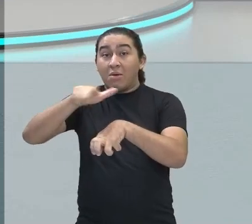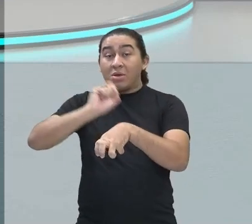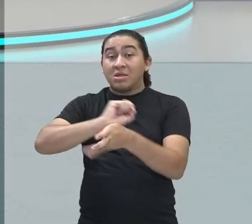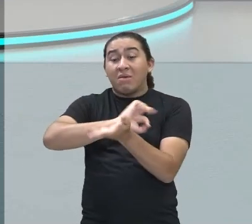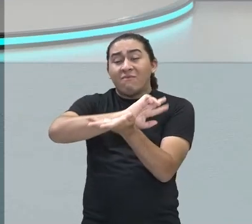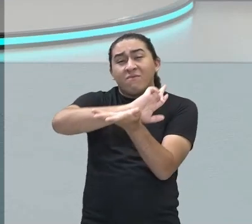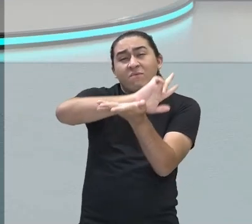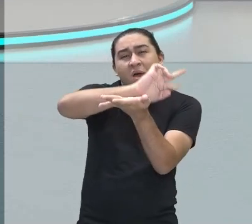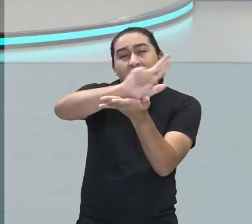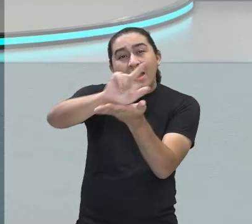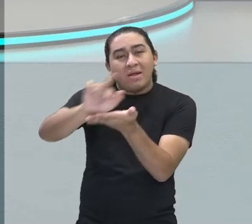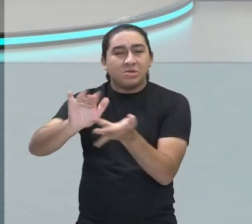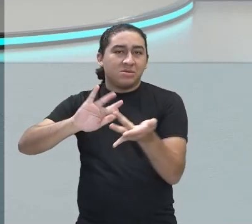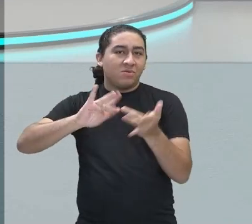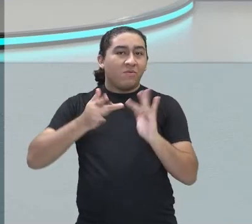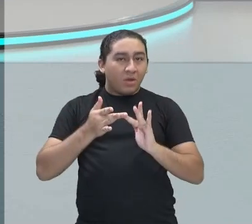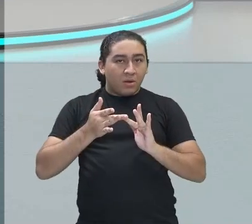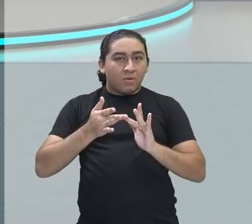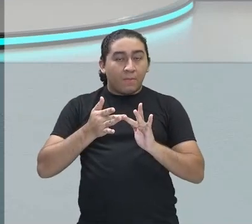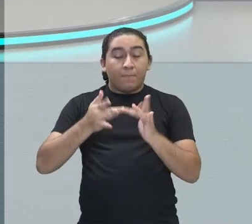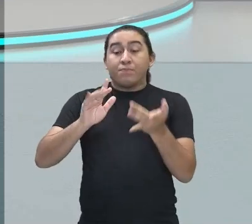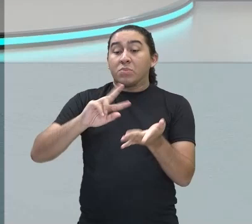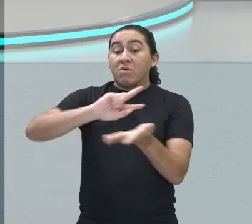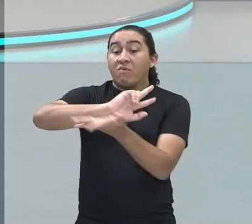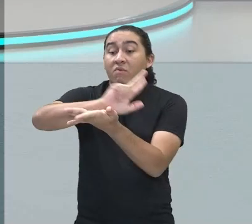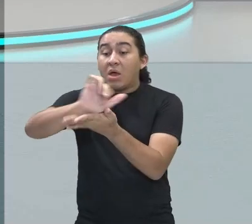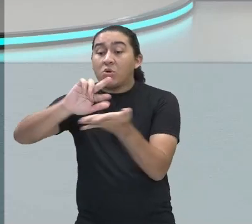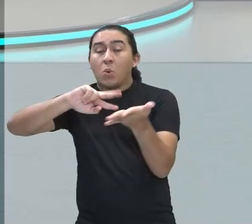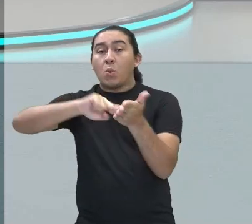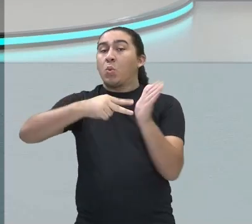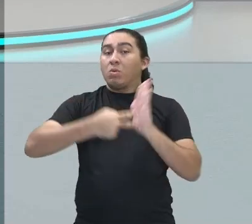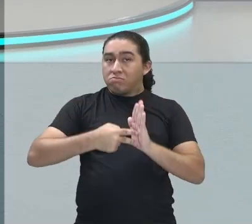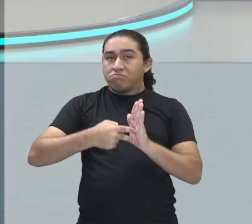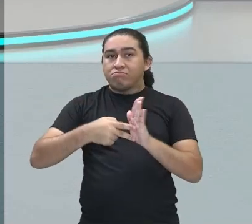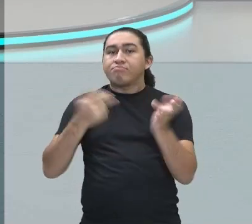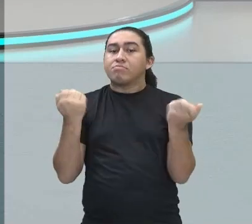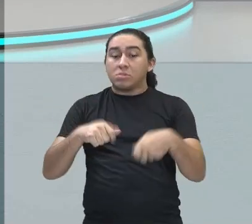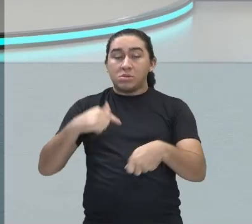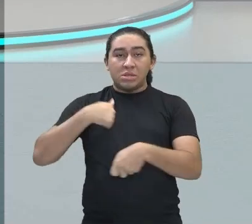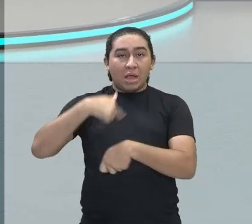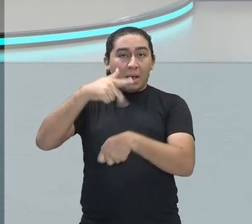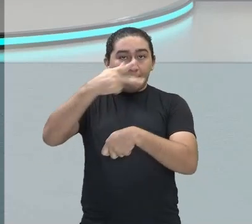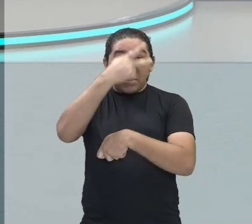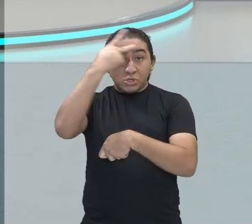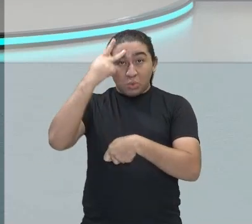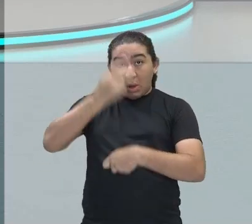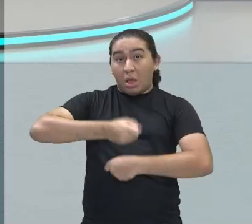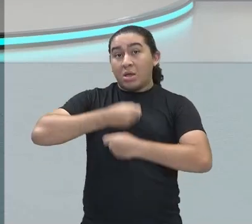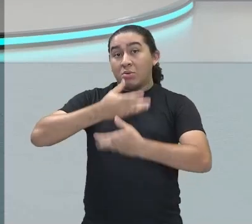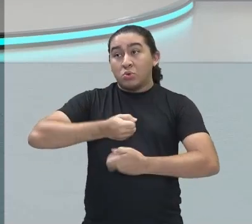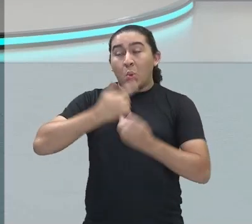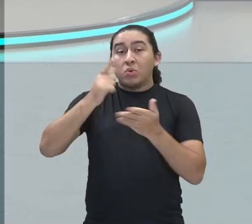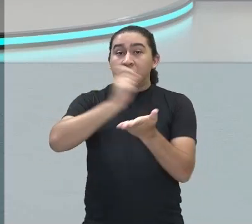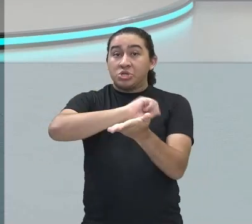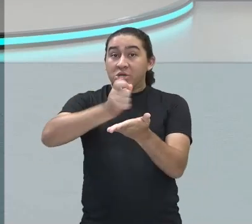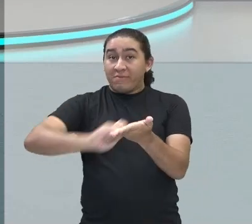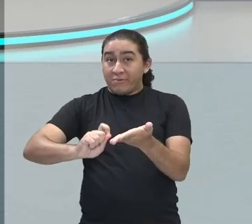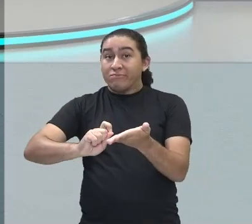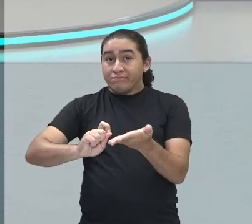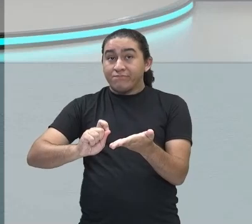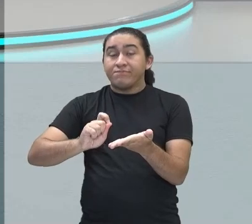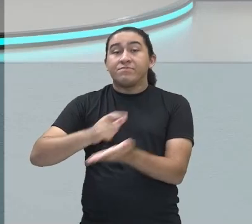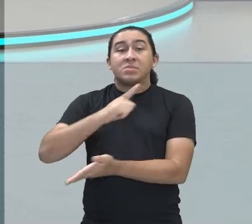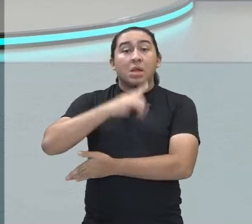de significado, impregnada de sugestão para mim, poeta. Então, o leitor vai